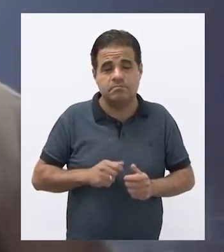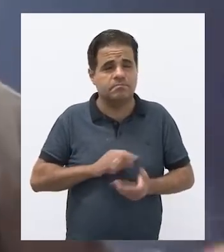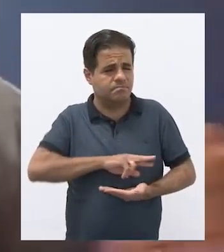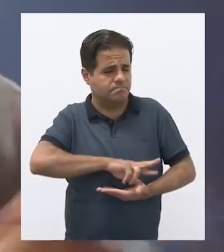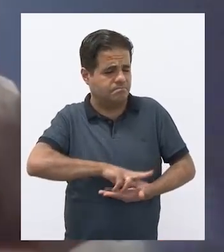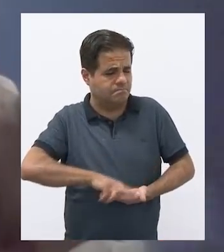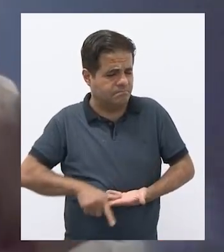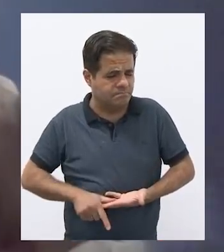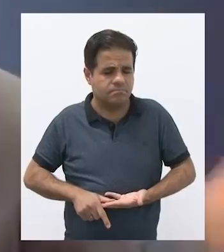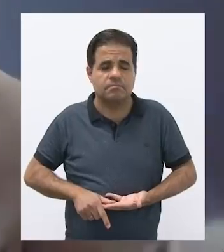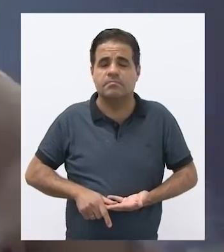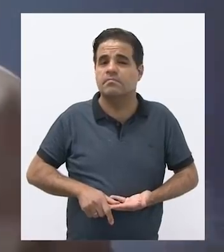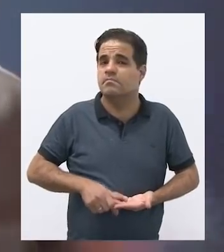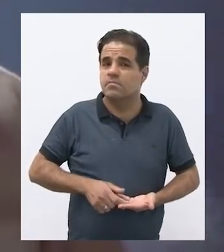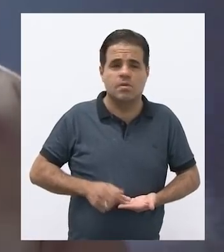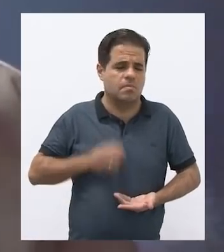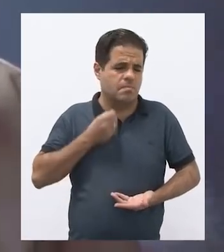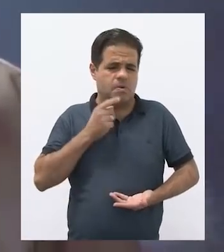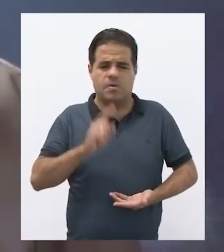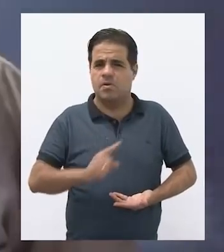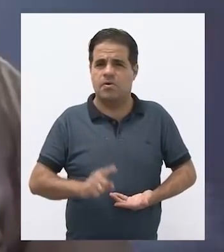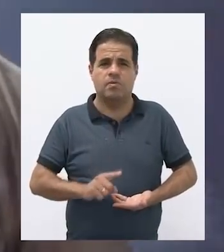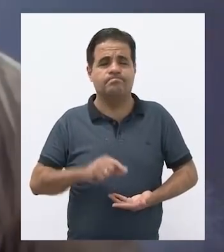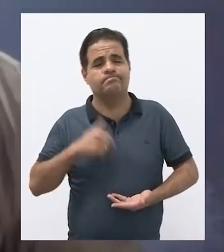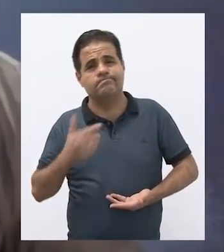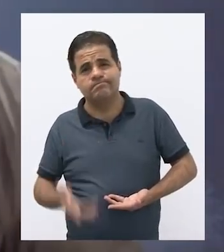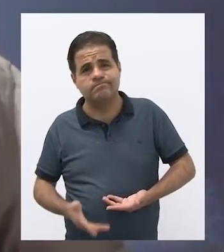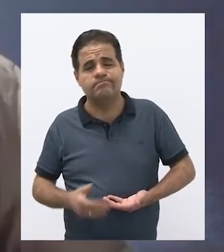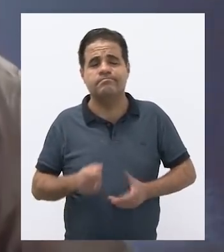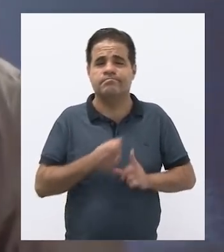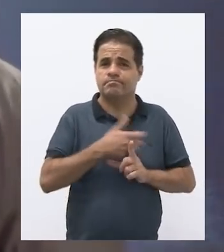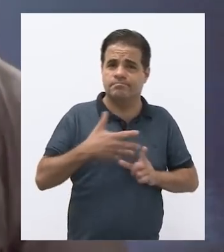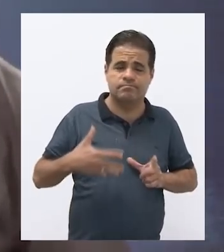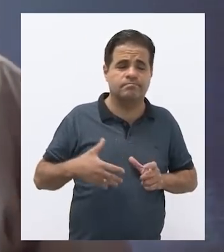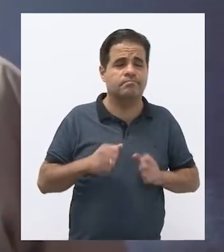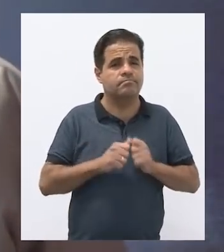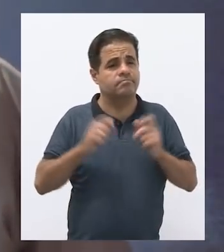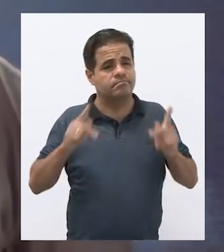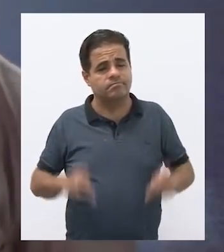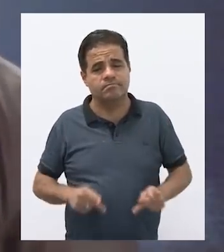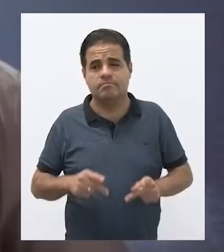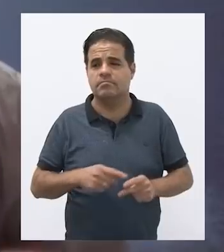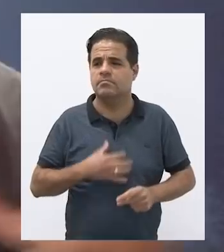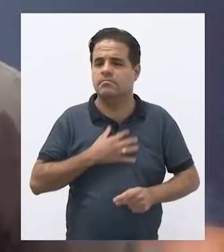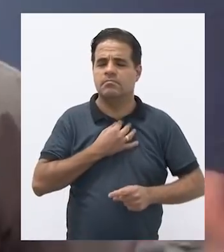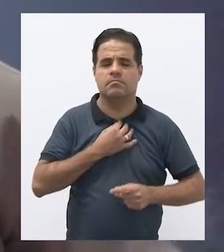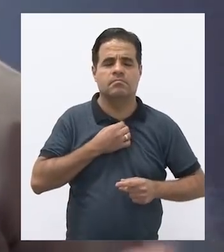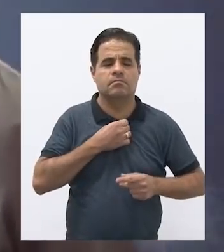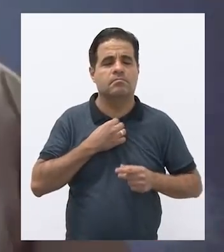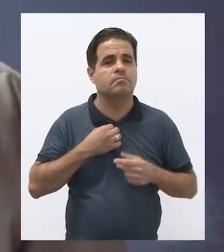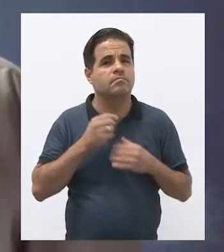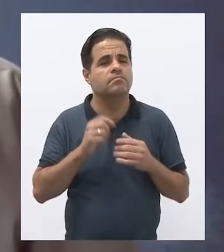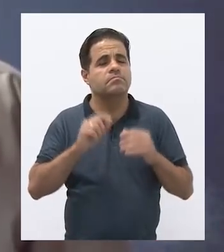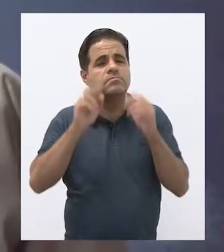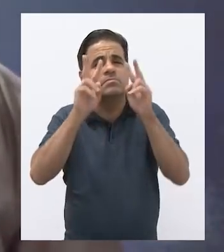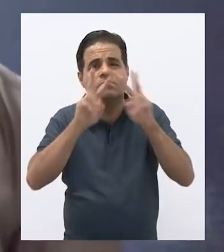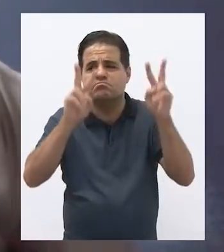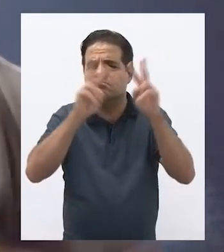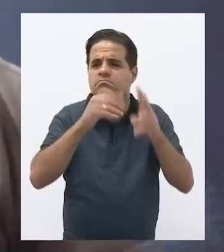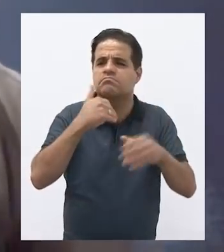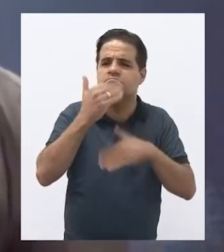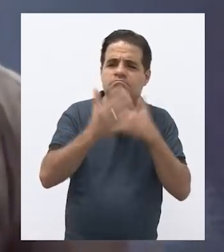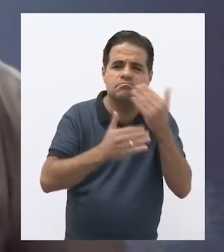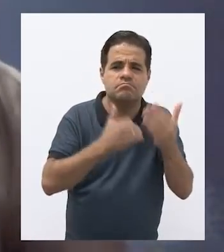de questionamentos e dizer que não é bom ou que as plataformas atuam de uma maneira em que inviabilizam os